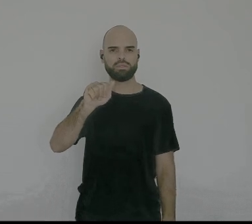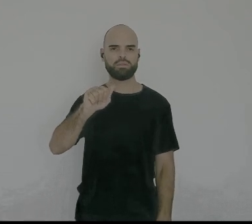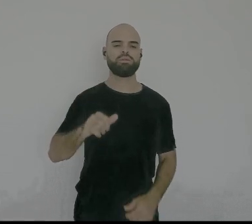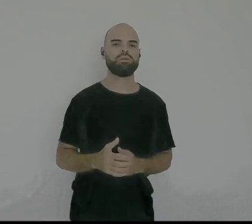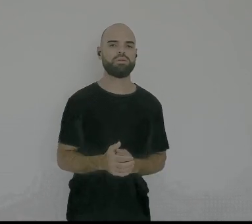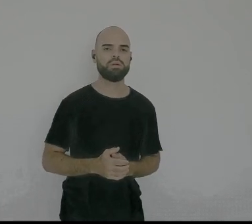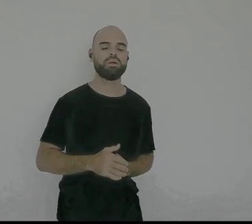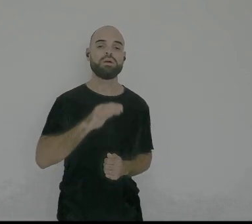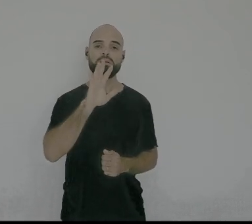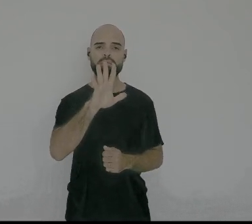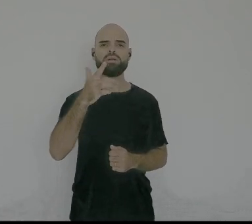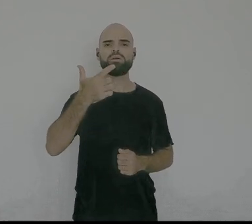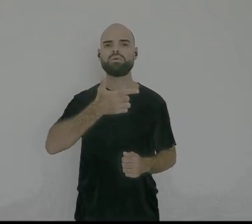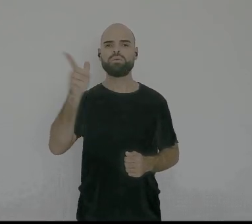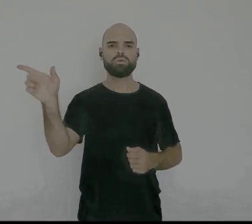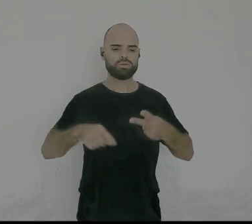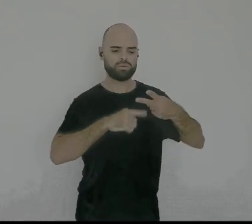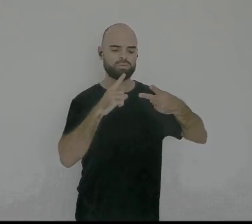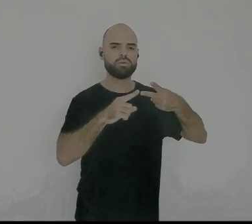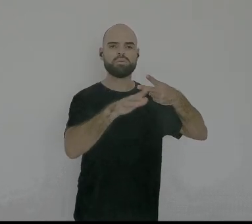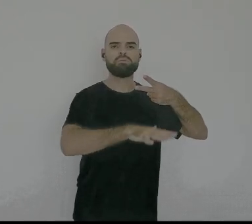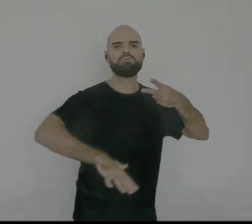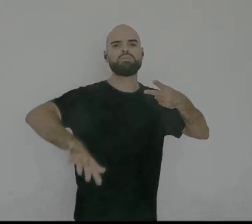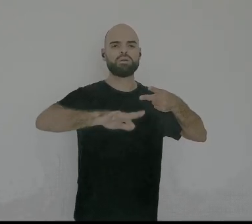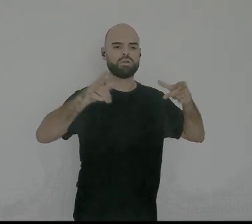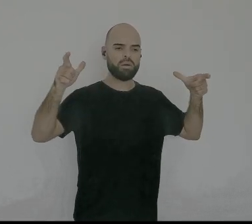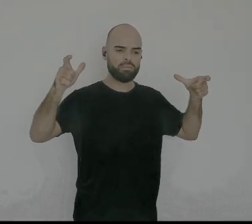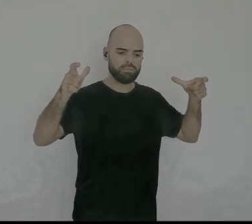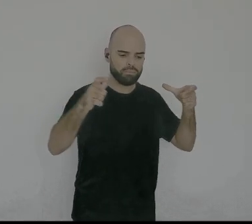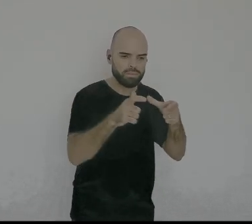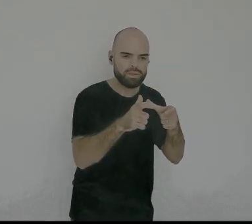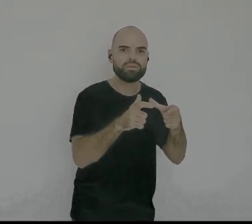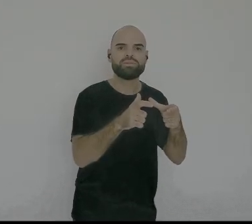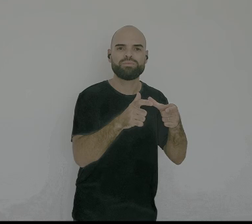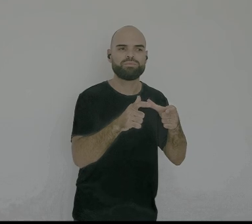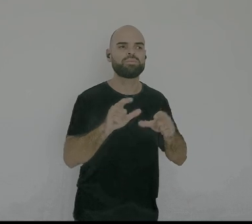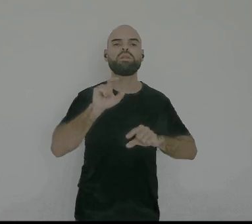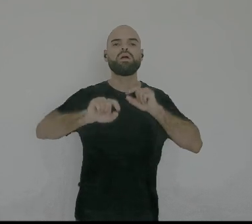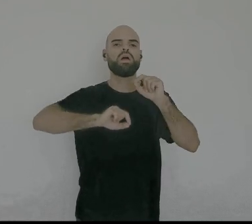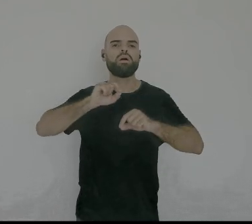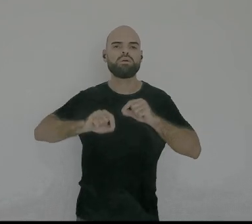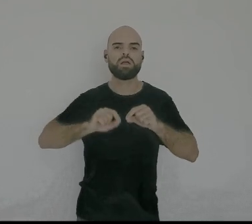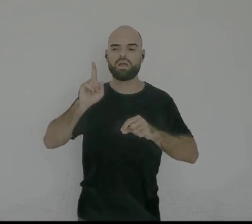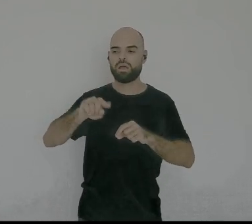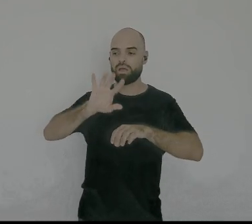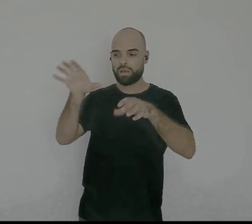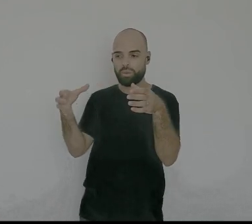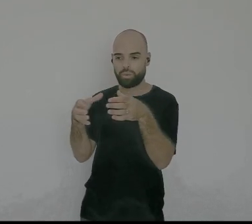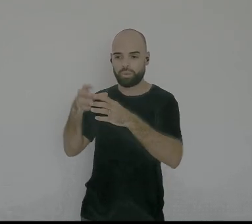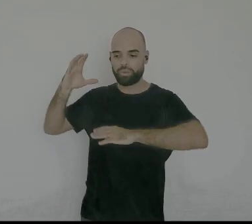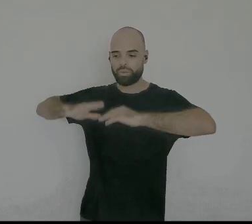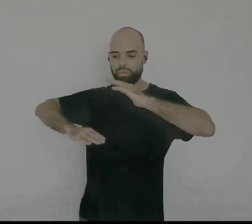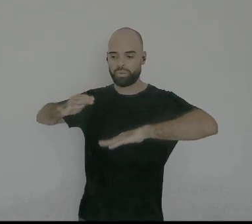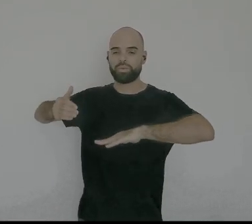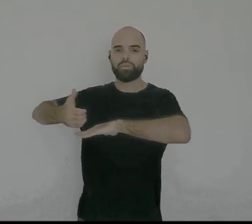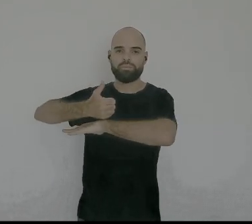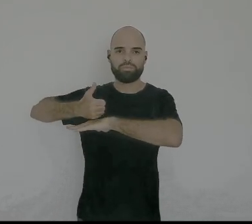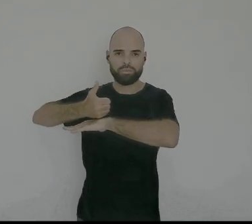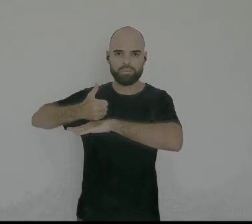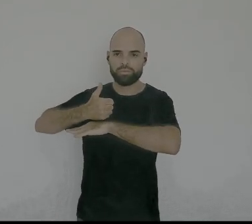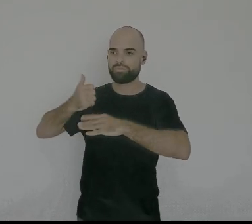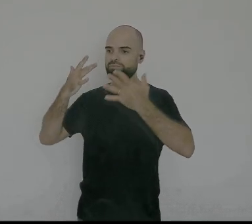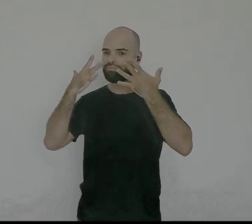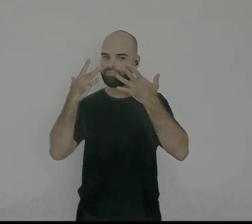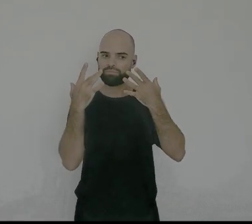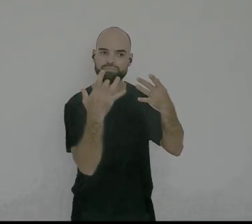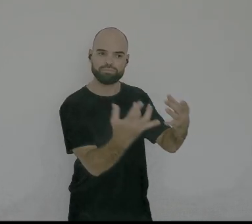CIBS e CIR. Mas há um espaço microintegrador, uma equipe de saúde que garante que o cuidado melhor ou